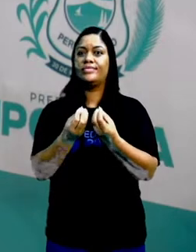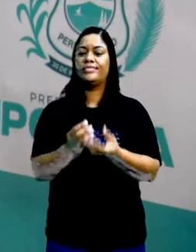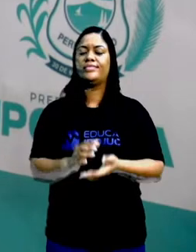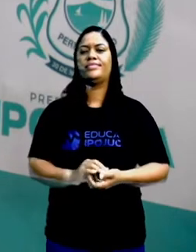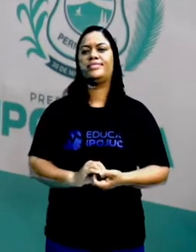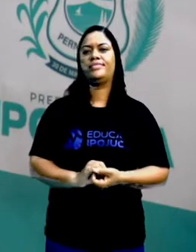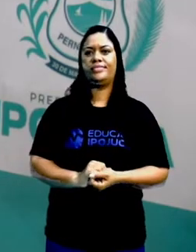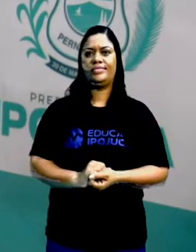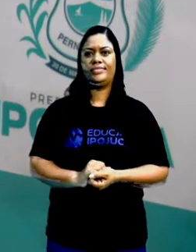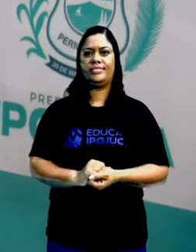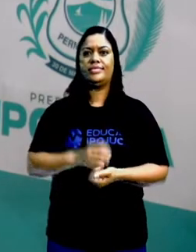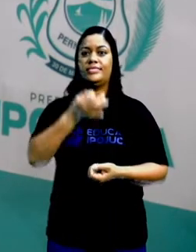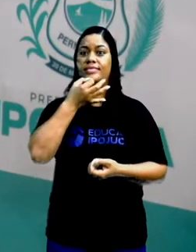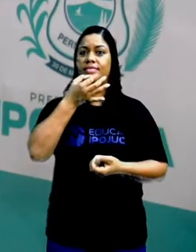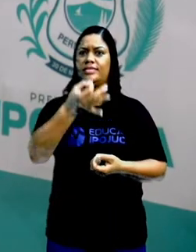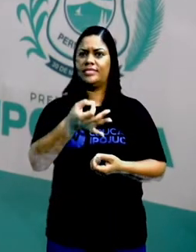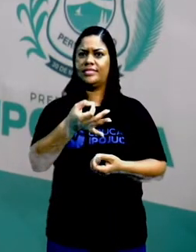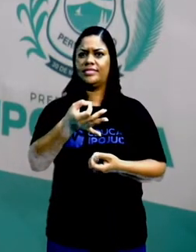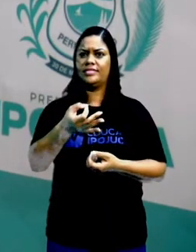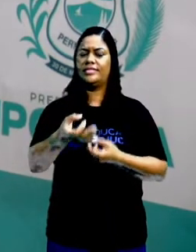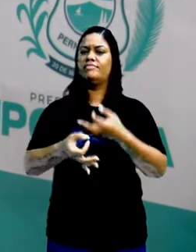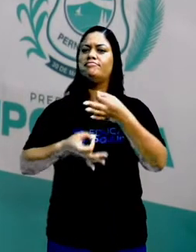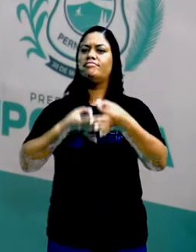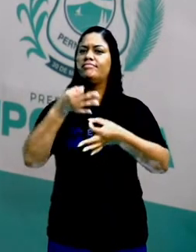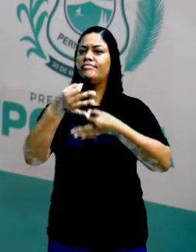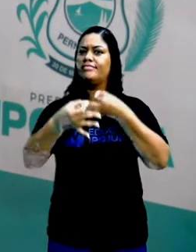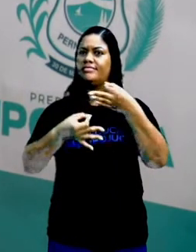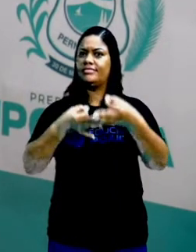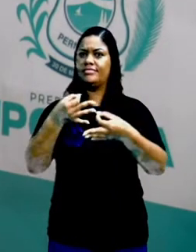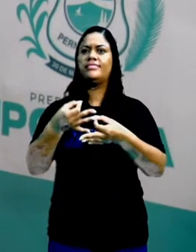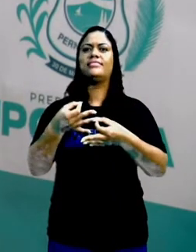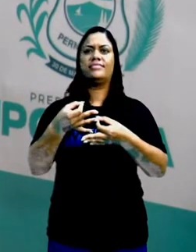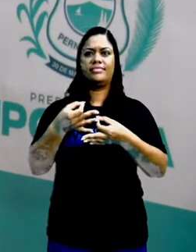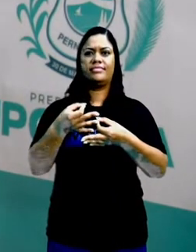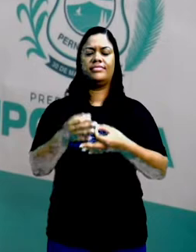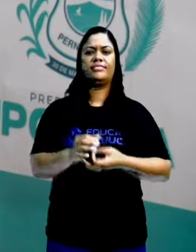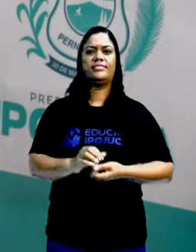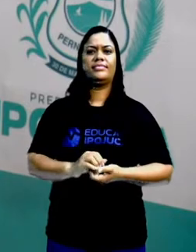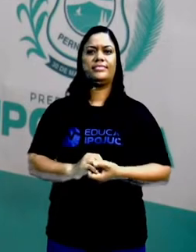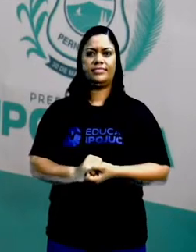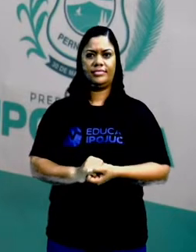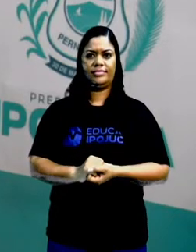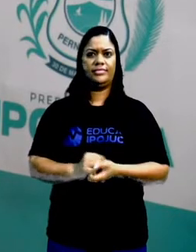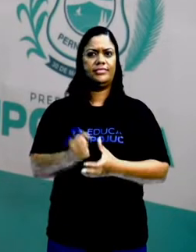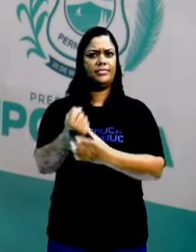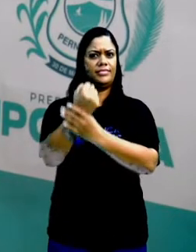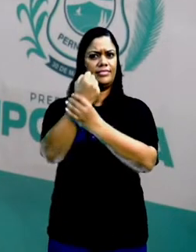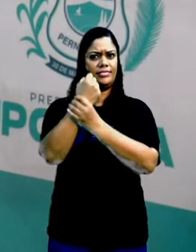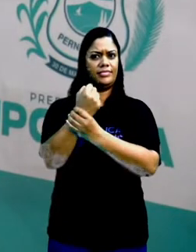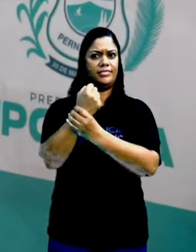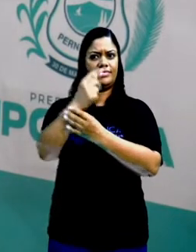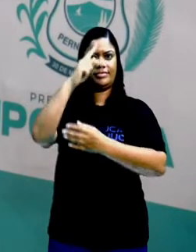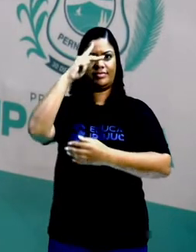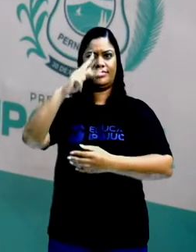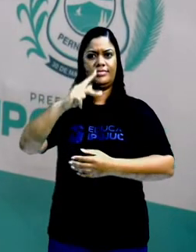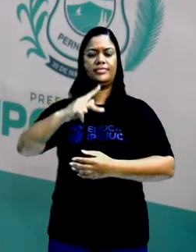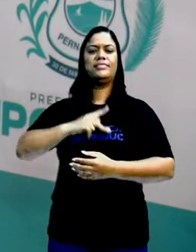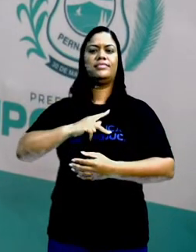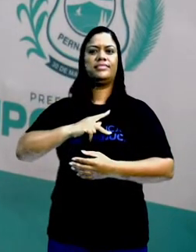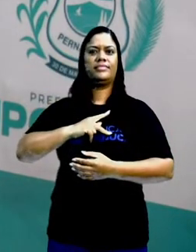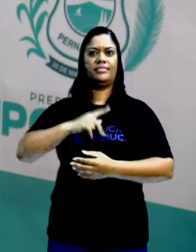certo argumentação é um tipo de texto que utilizar argumentos para defesa de um ponto de vista